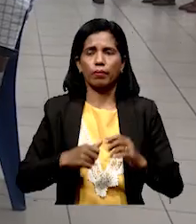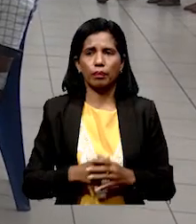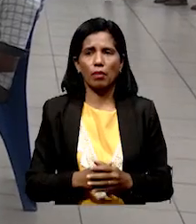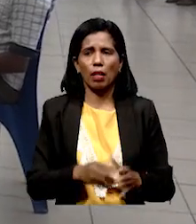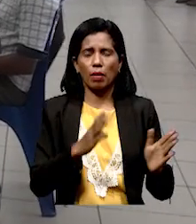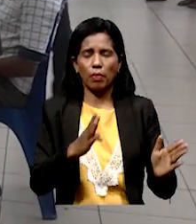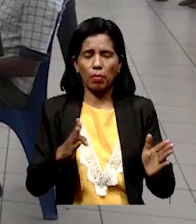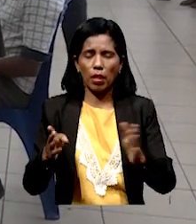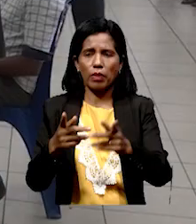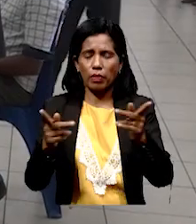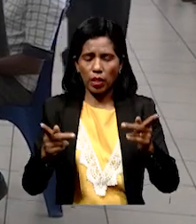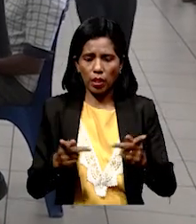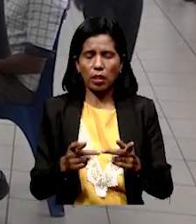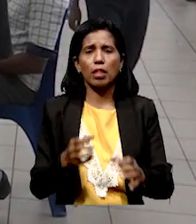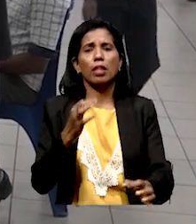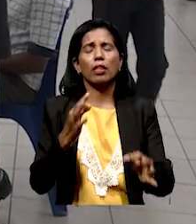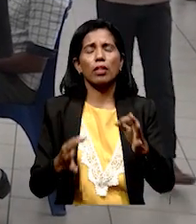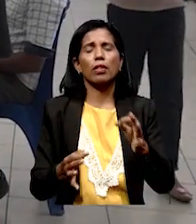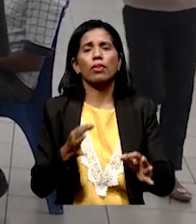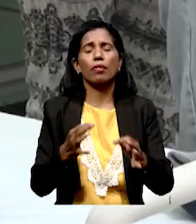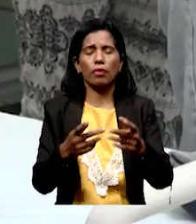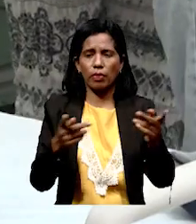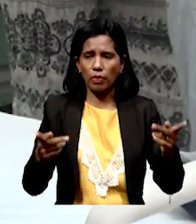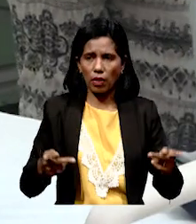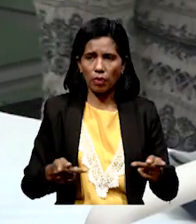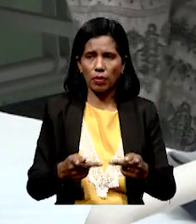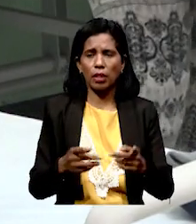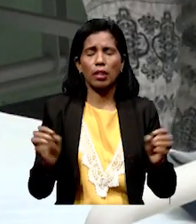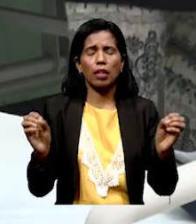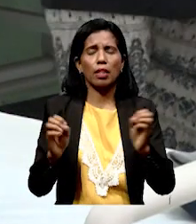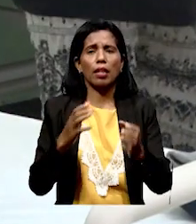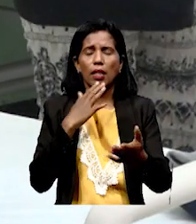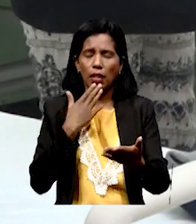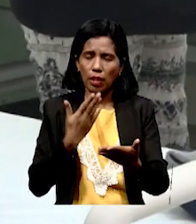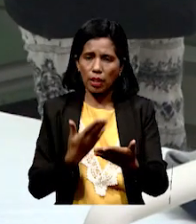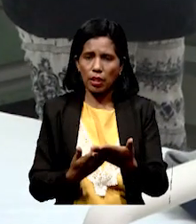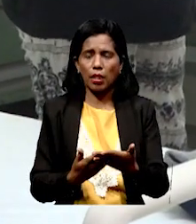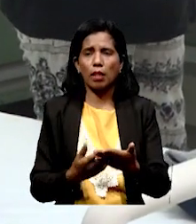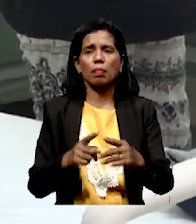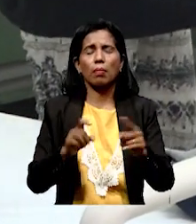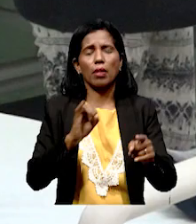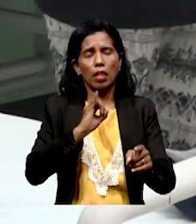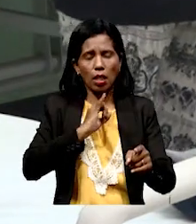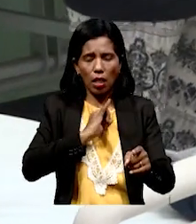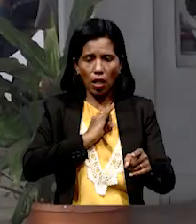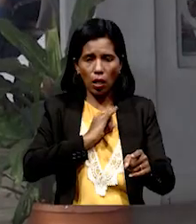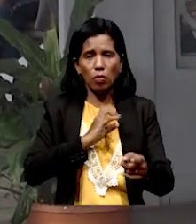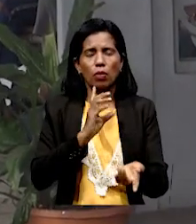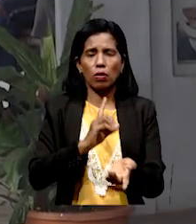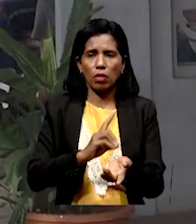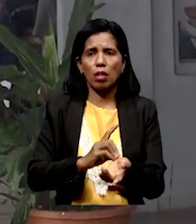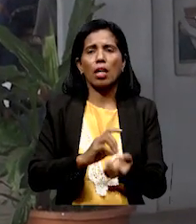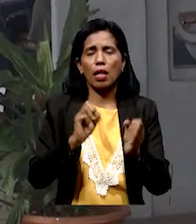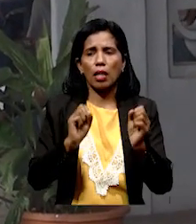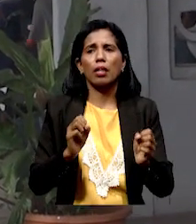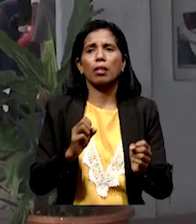Prepara condições. Mas que condições ne ladun dia kare iha público. Mebe bahau pessoalmente diang. Ida